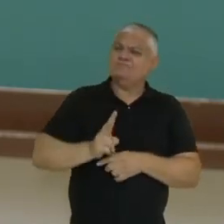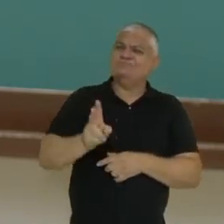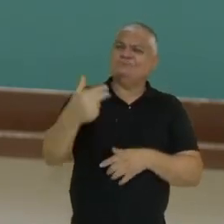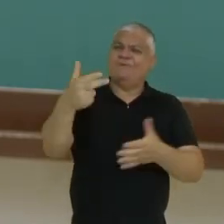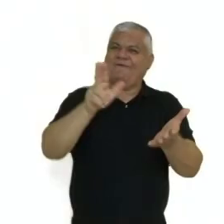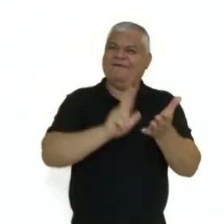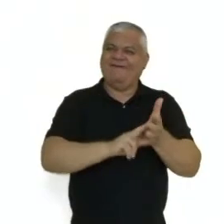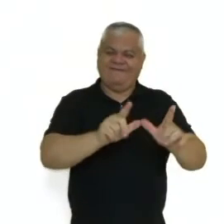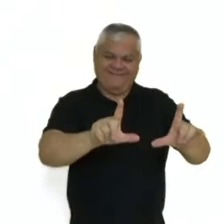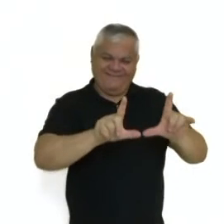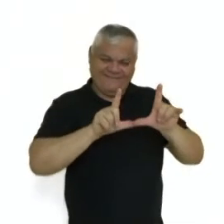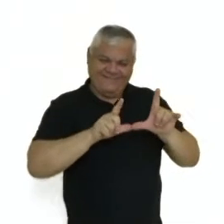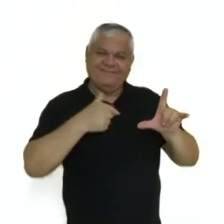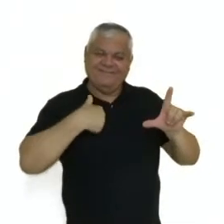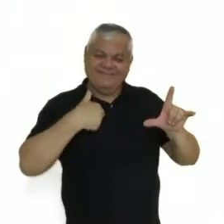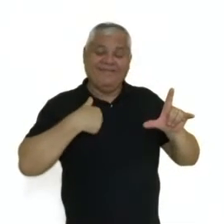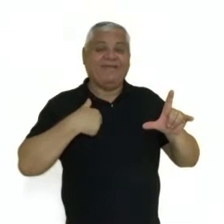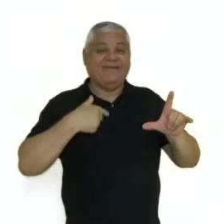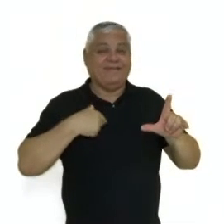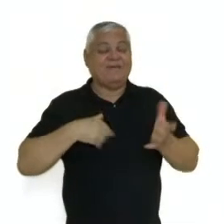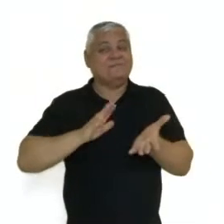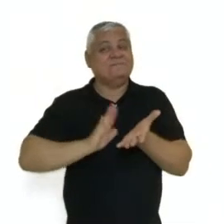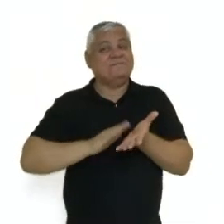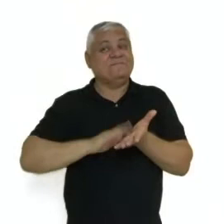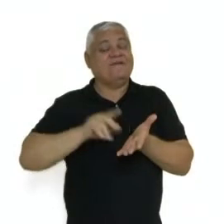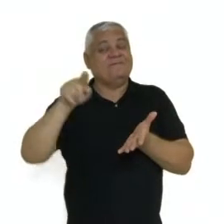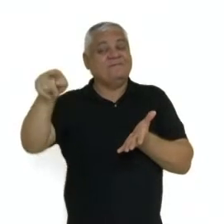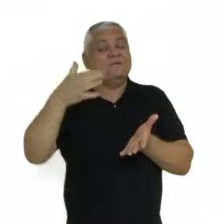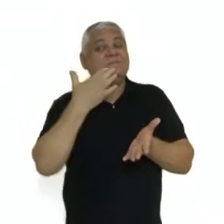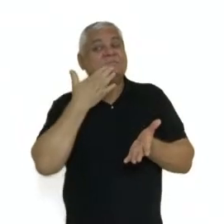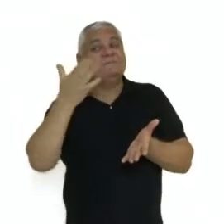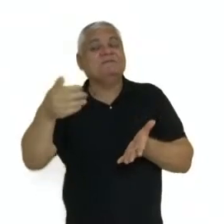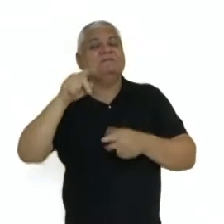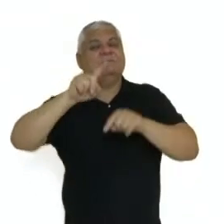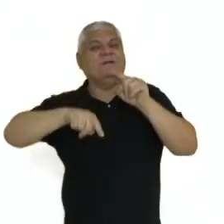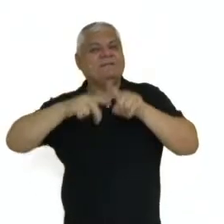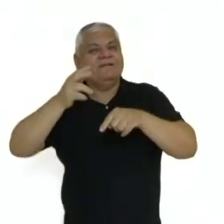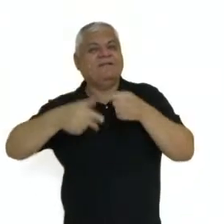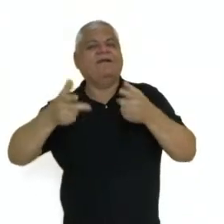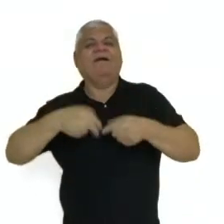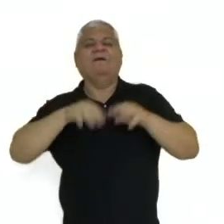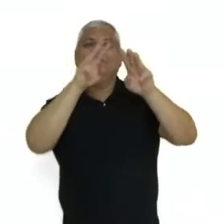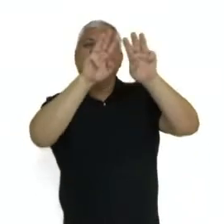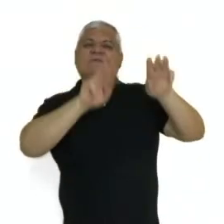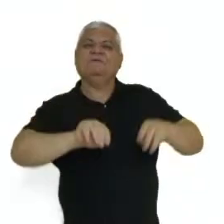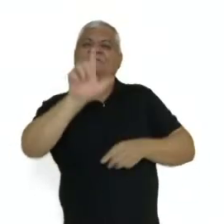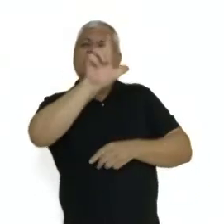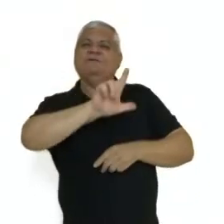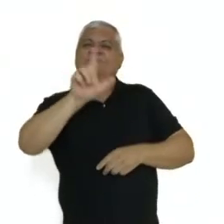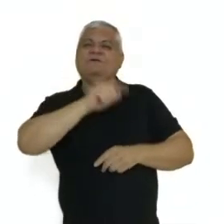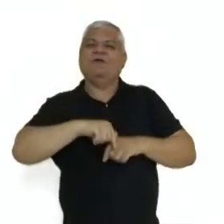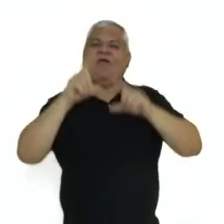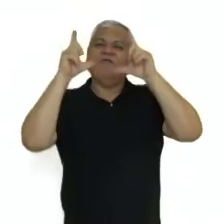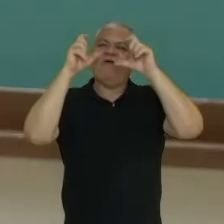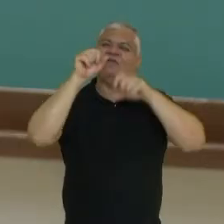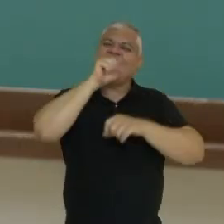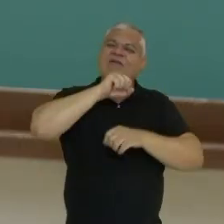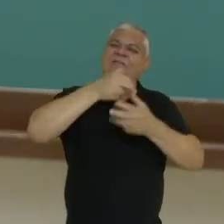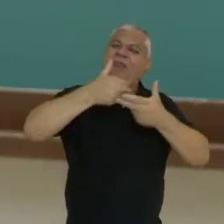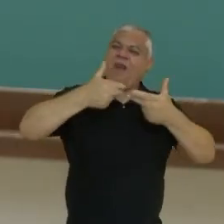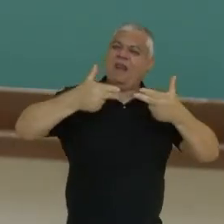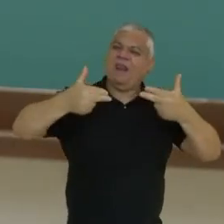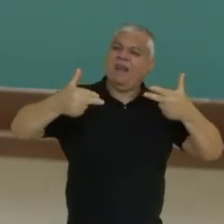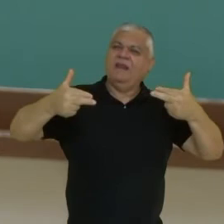você me deu, aqui estou para cobrar-lhe o material para o nosso Museu da Literatura. Fotos antigas, tal.